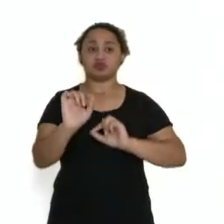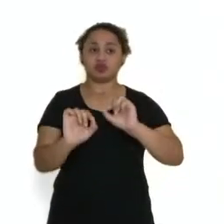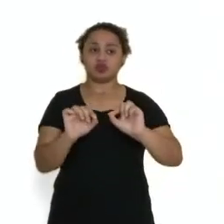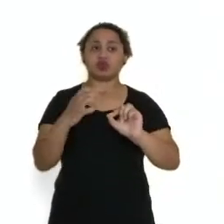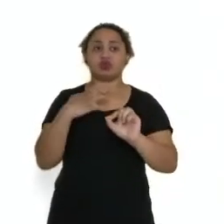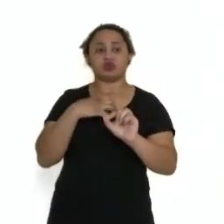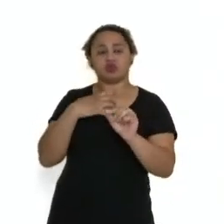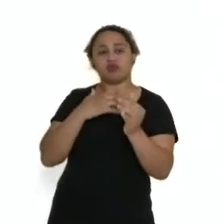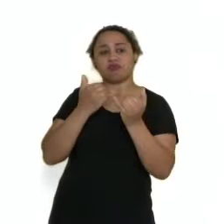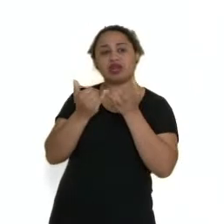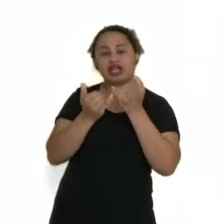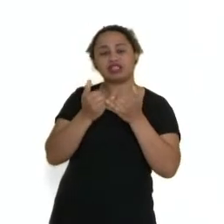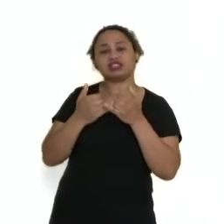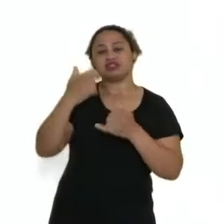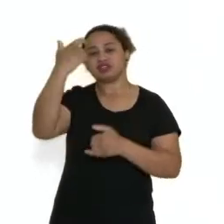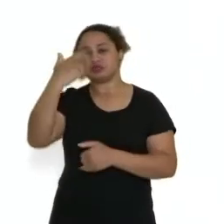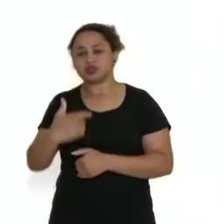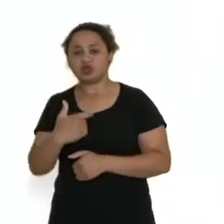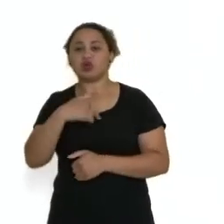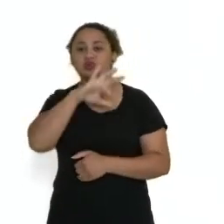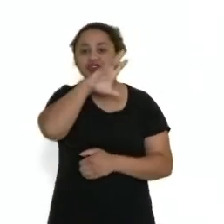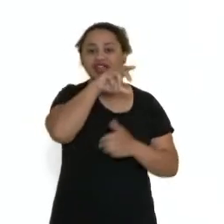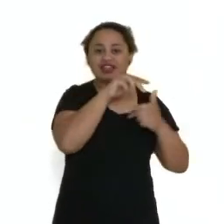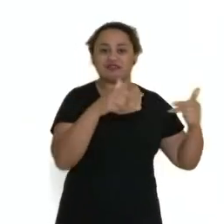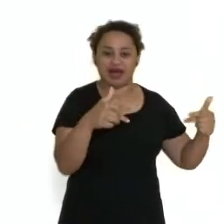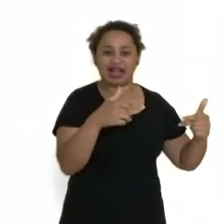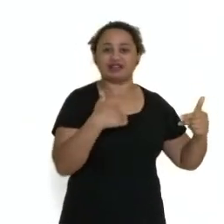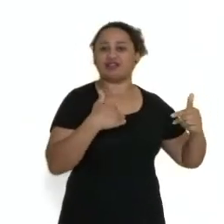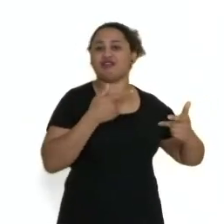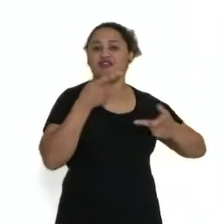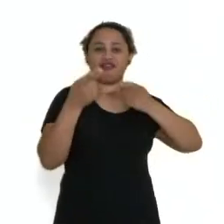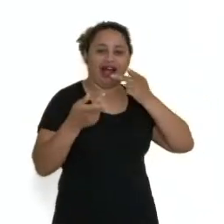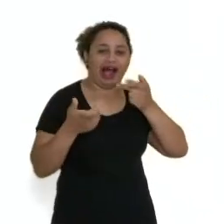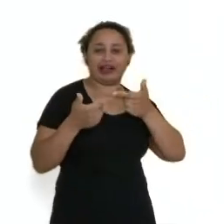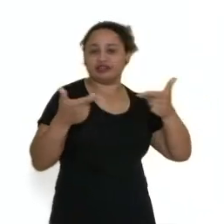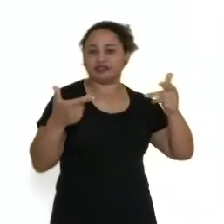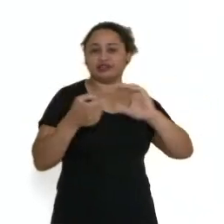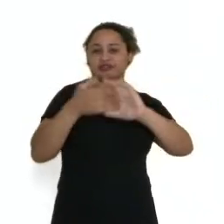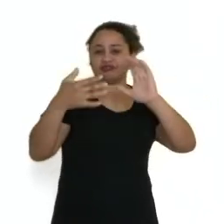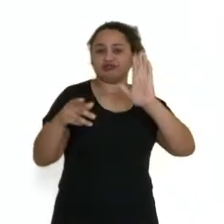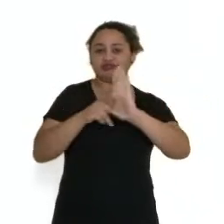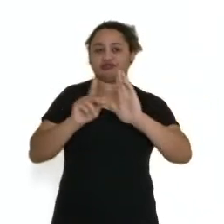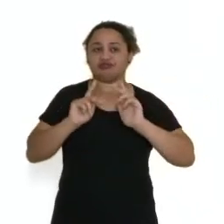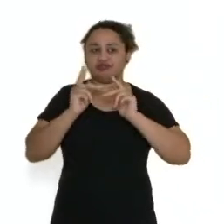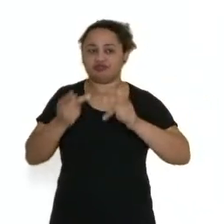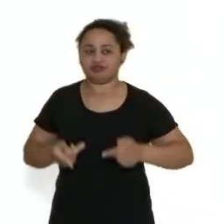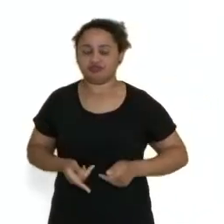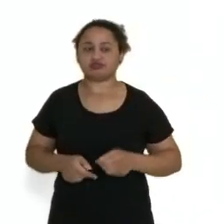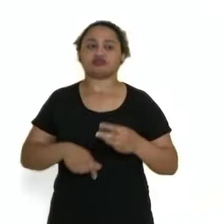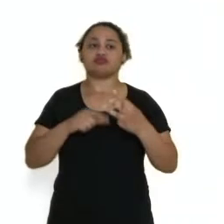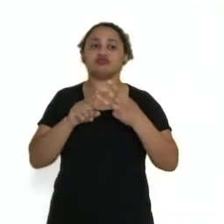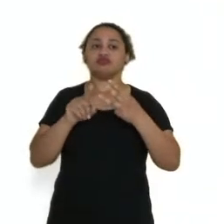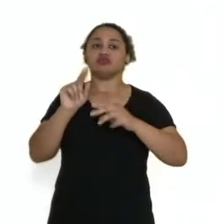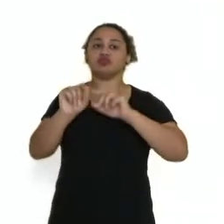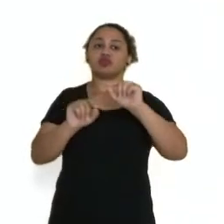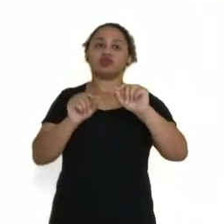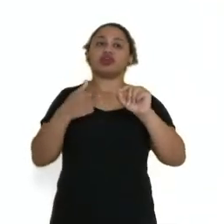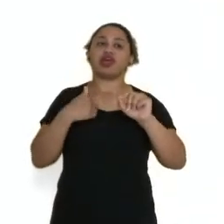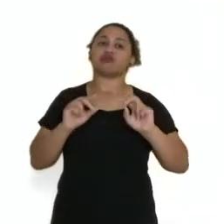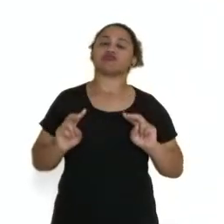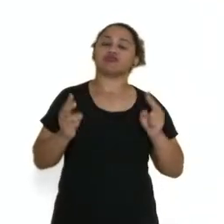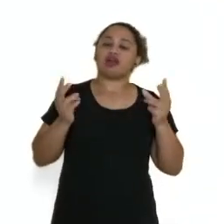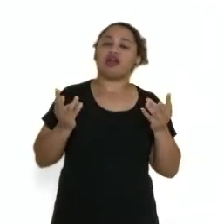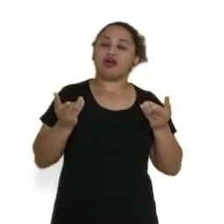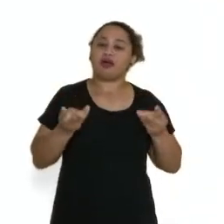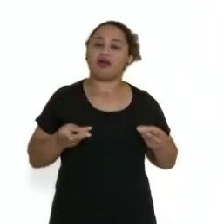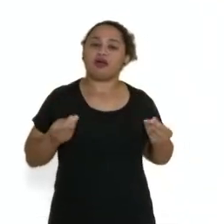forma semelhante ao homem, dos animais, a apresentação dos aspectos como virtudes,